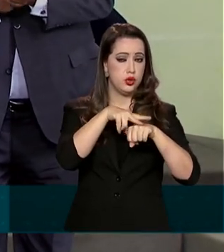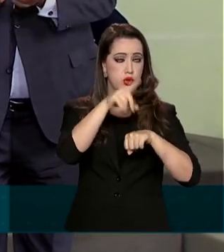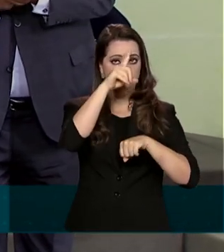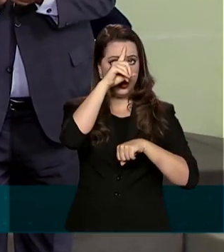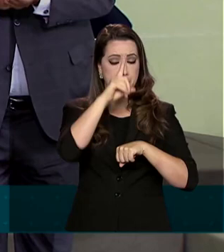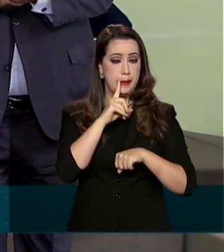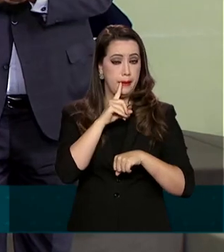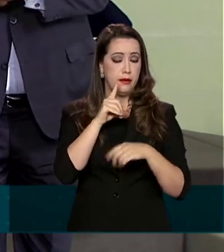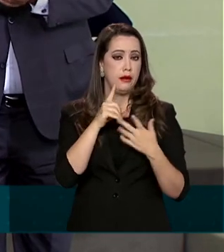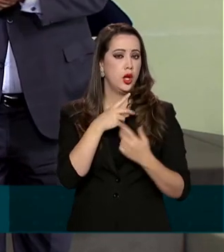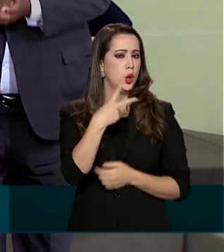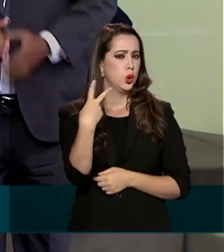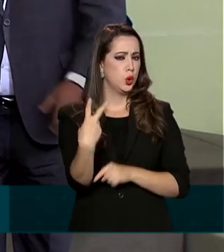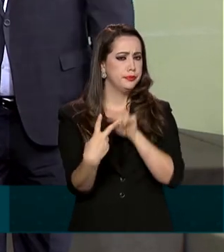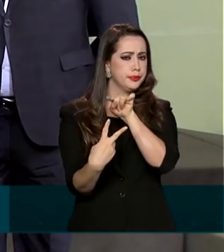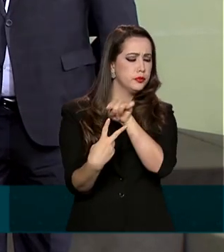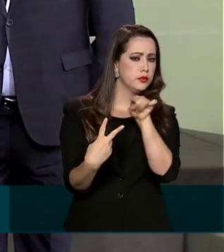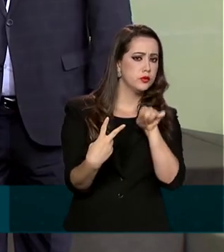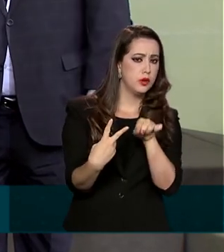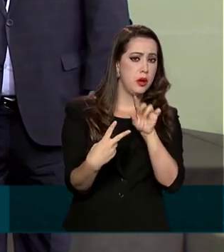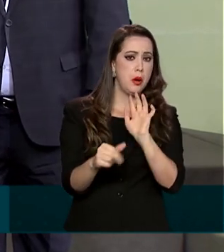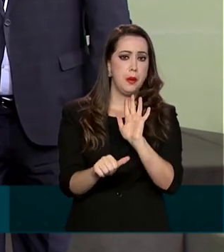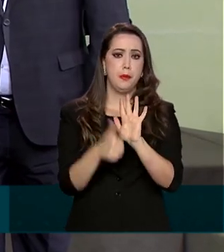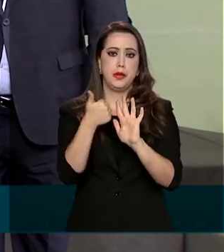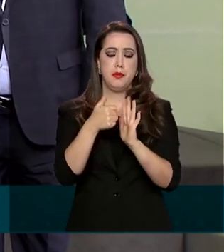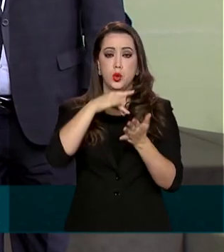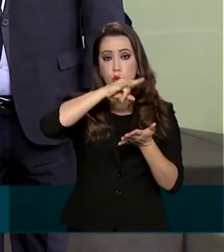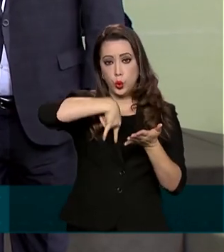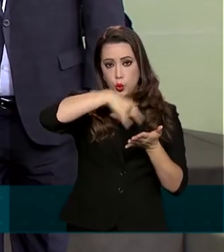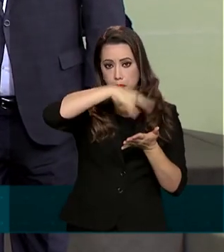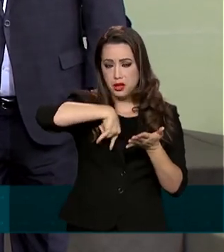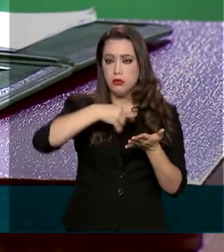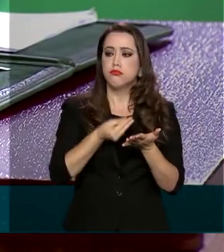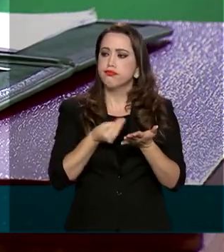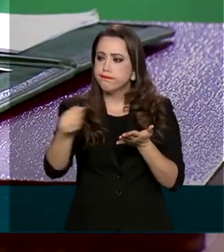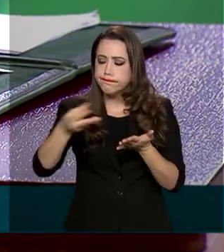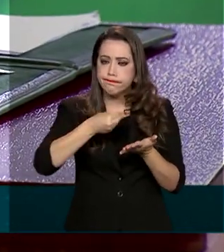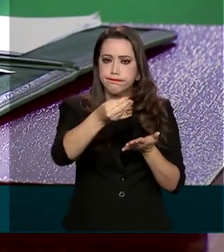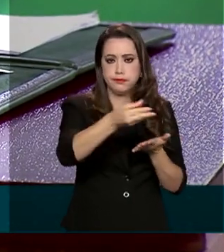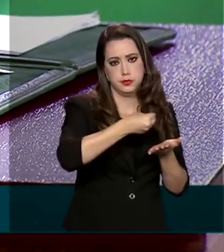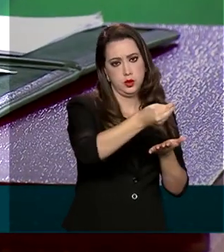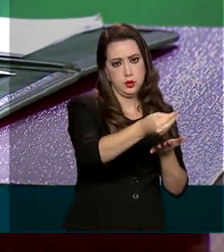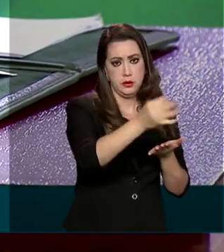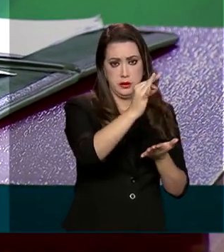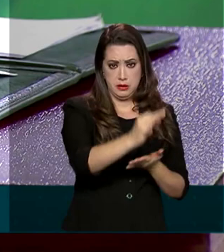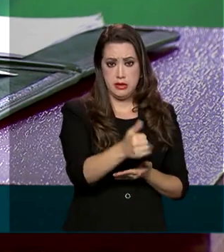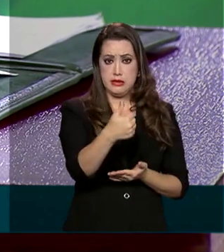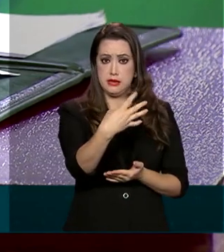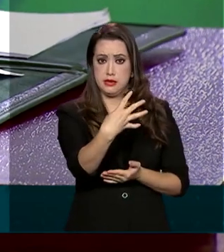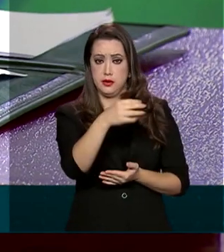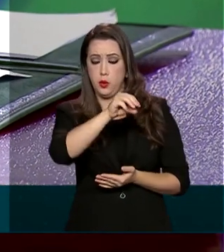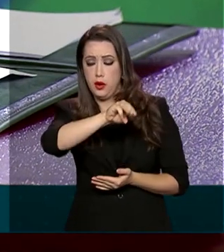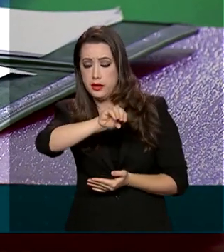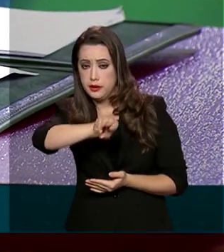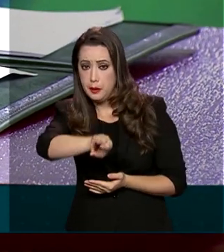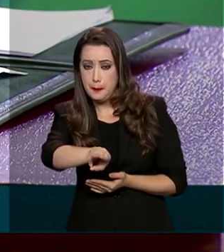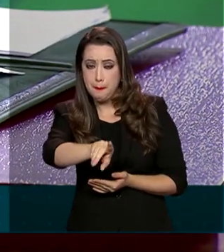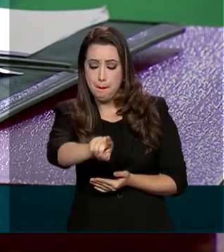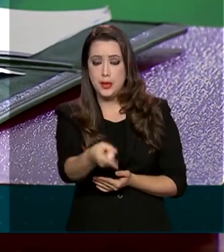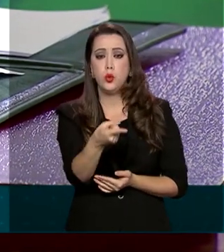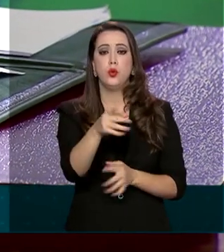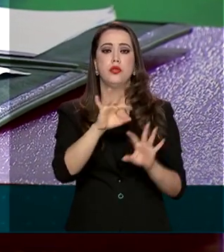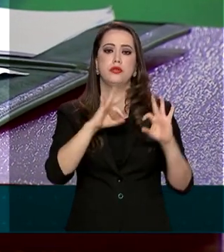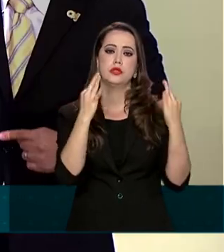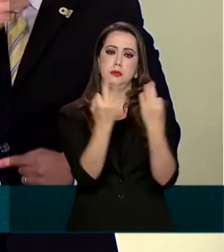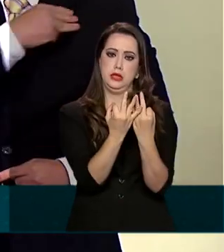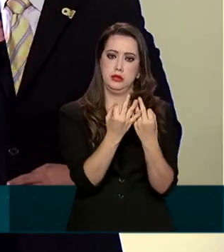duas frentes. A primeira é a regularização de imóveis para cerca de 140 mil famílias de baixa renda, com a reforma das